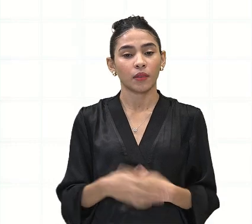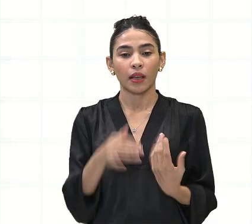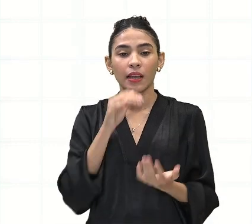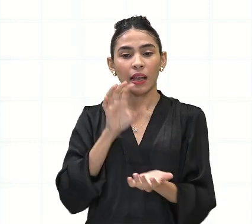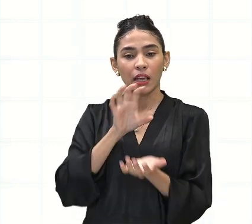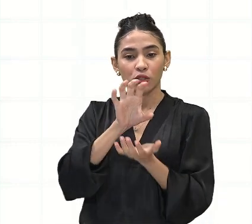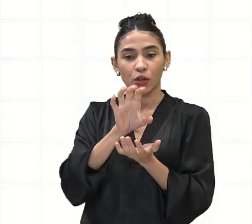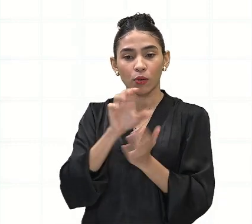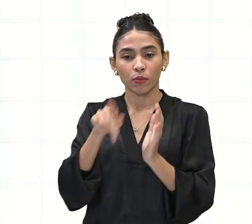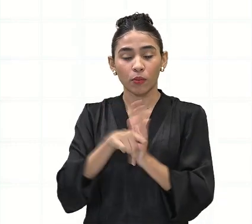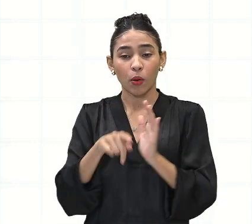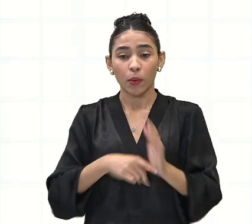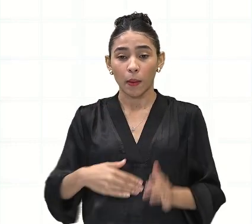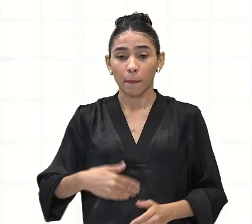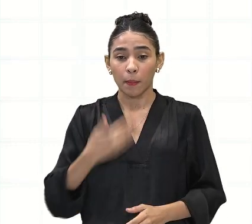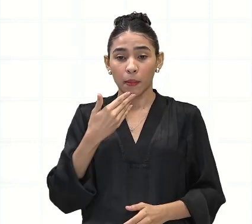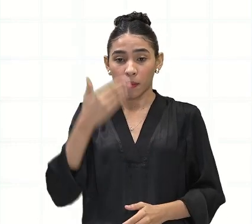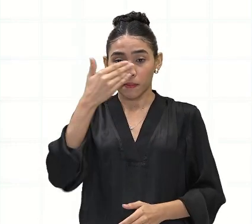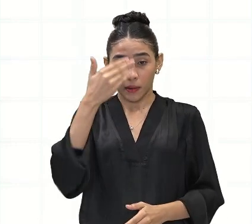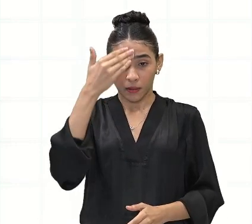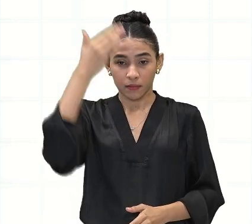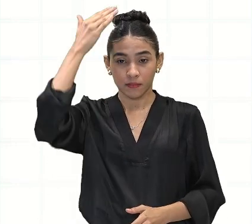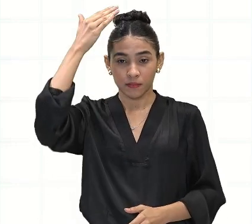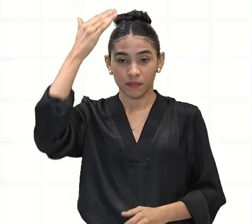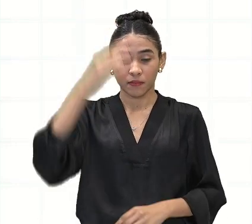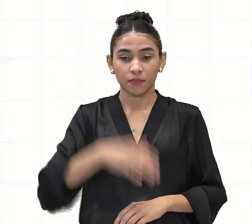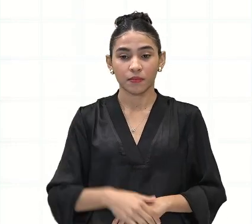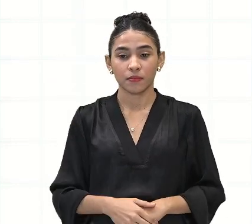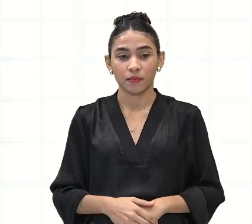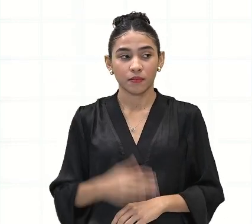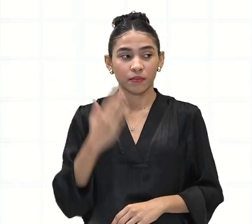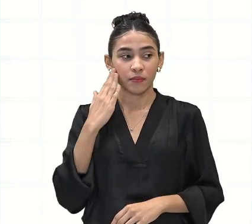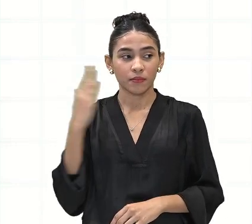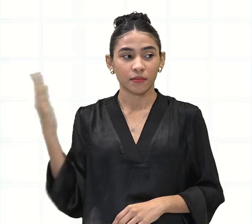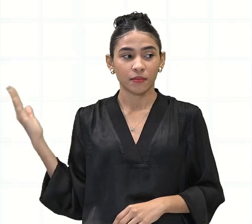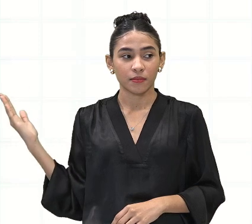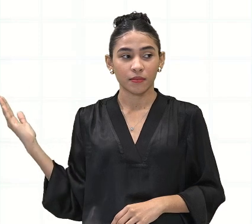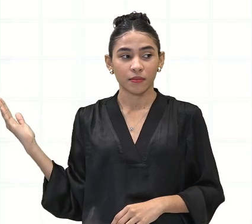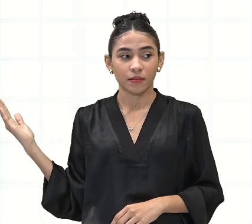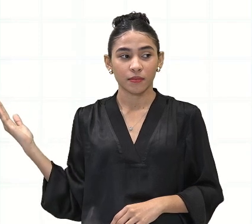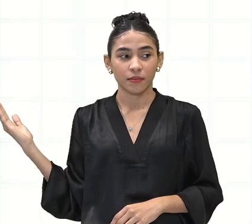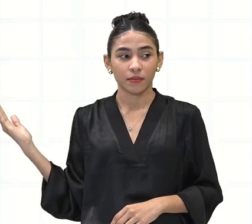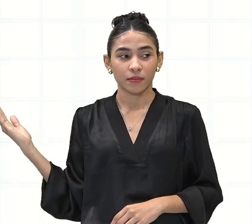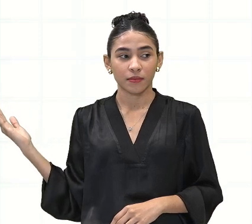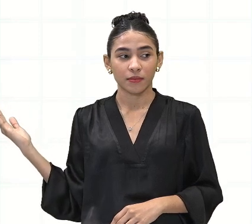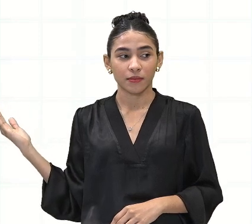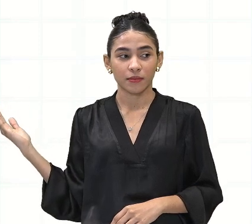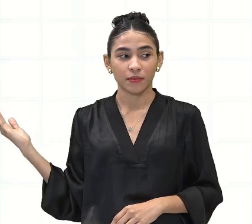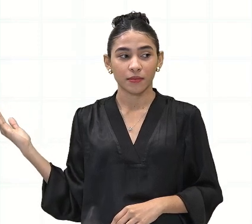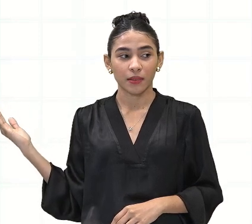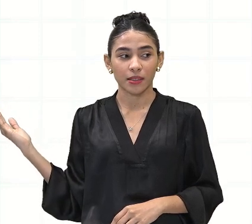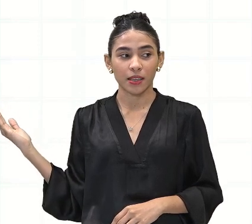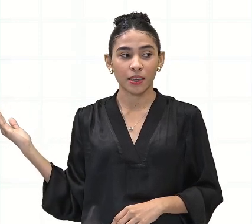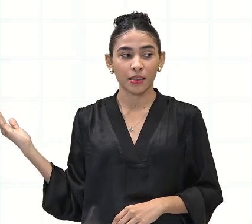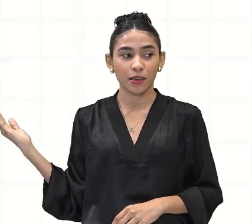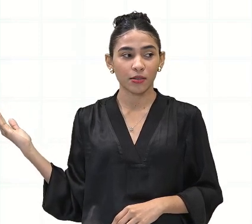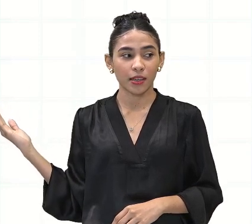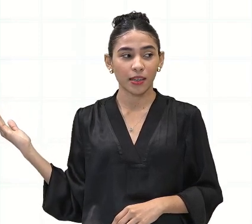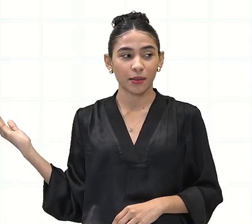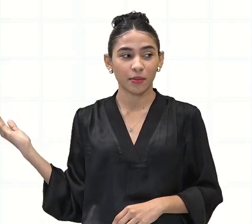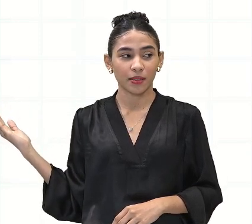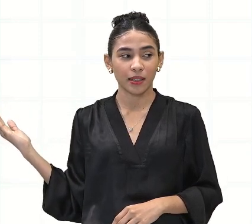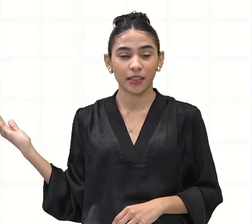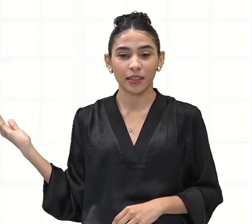árabes, palavra de origem árabe, como fulano, que virou aqui no português fulano. A gente